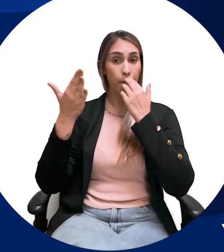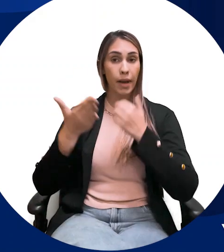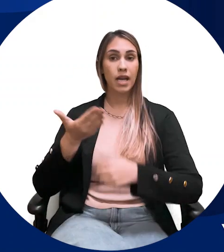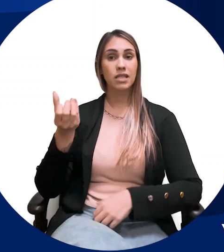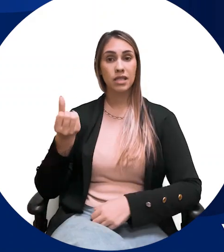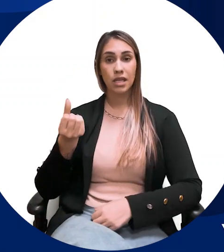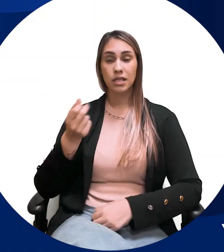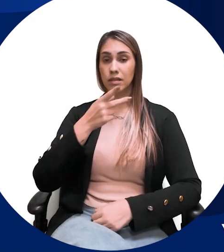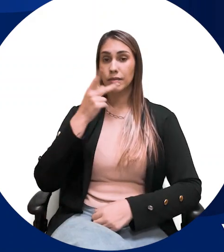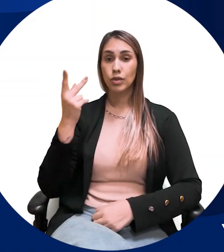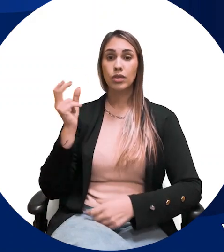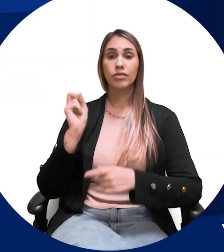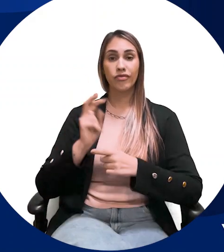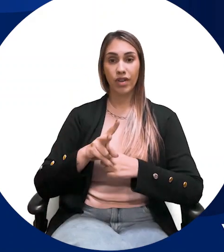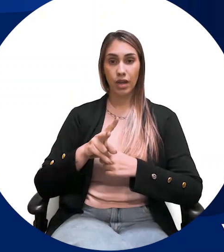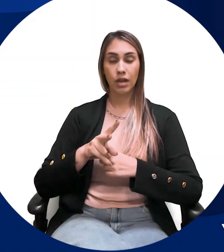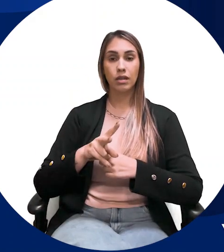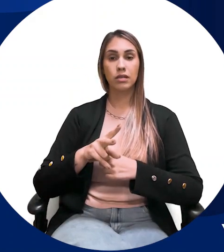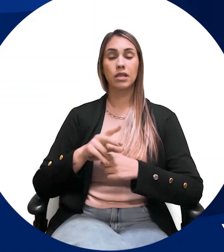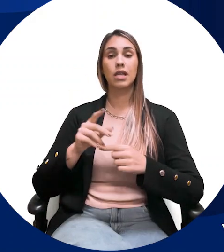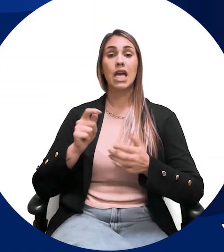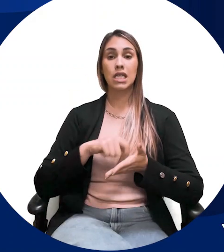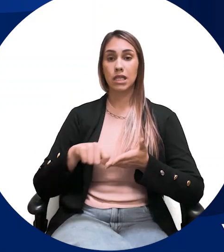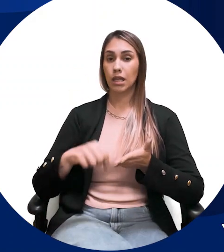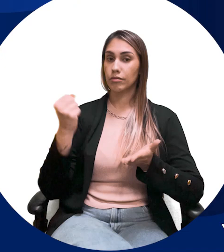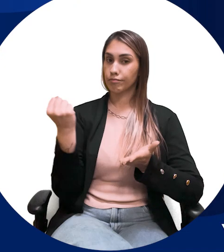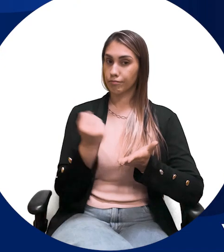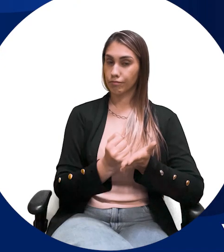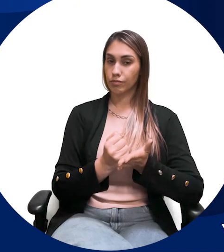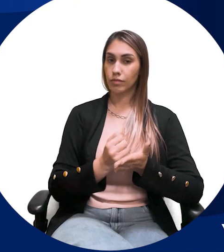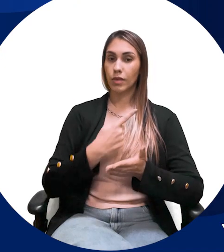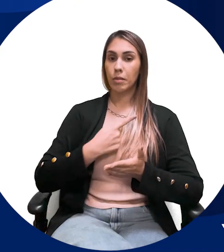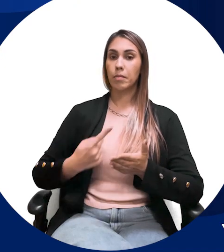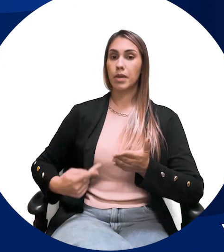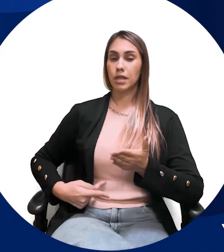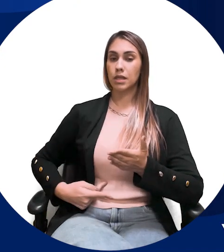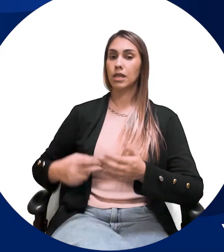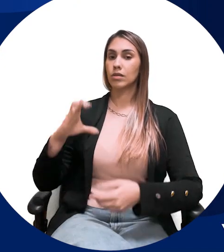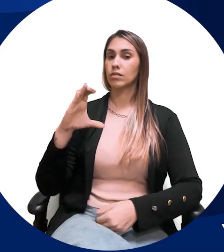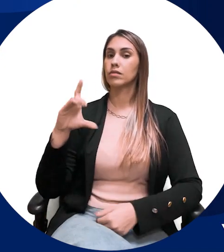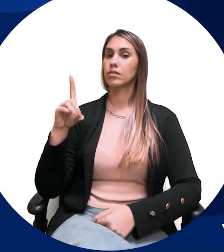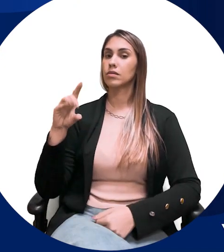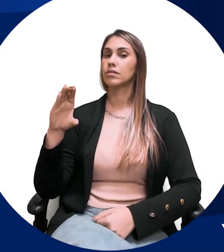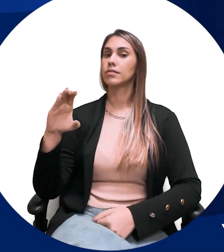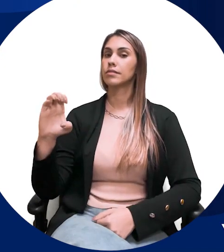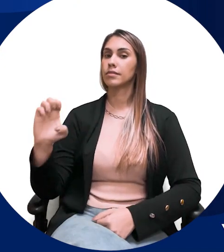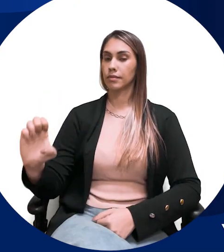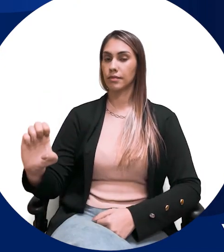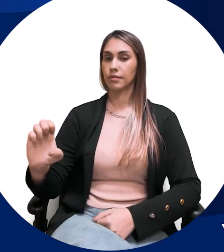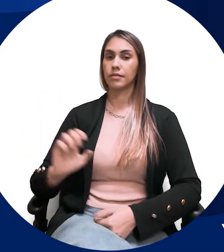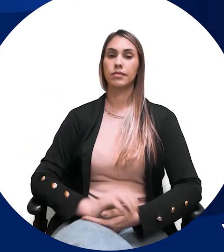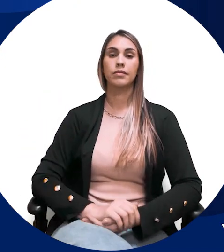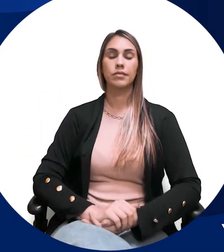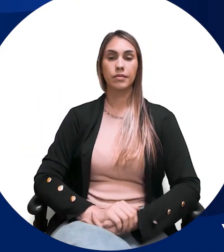excederá 1/6 do quadro dos servidores devidamente preenchida, assinada e carimbada pelo presidente do Conselho